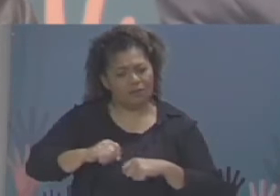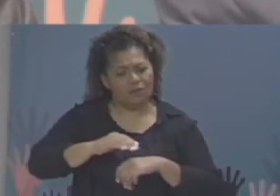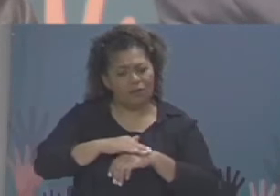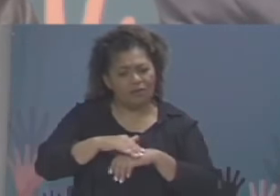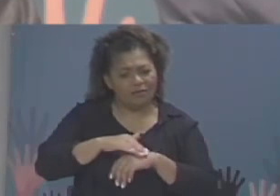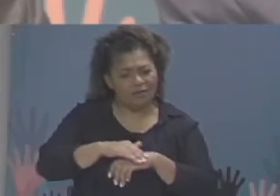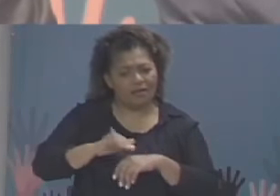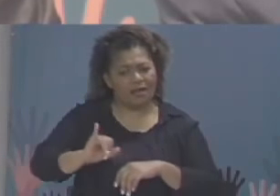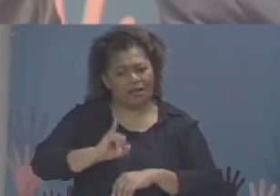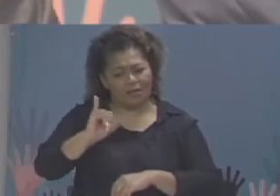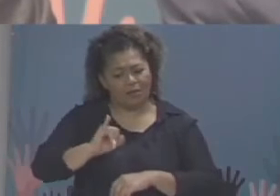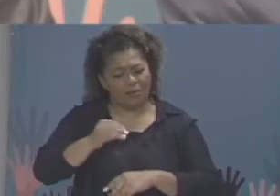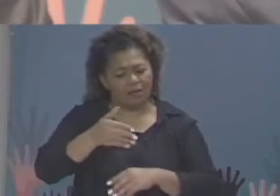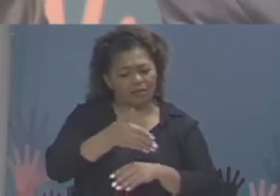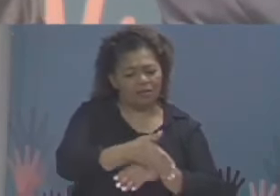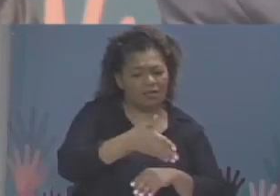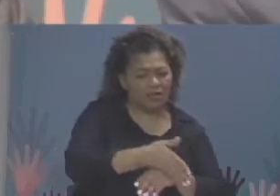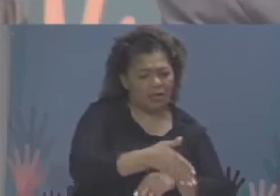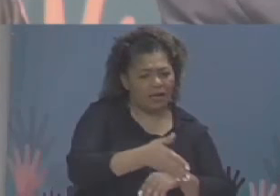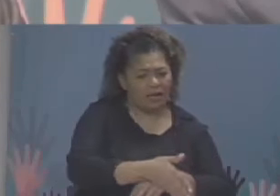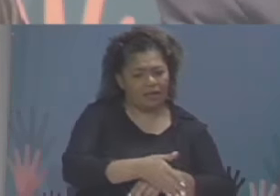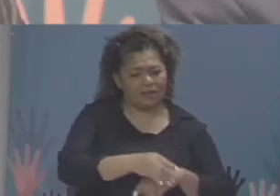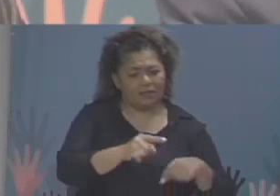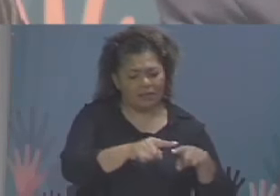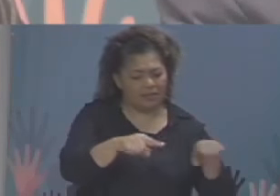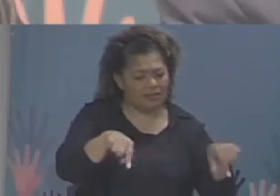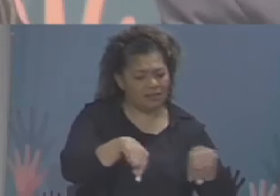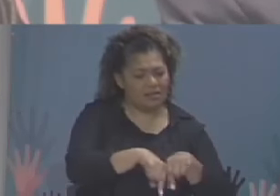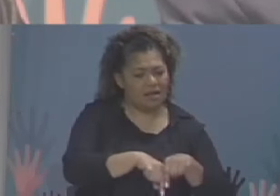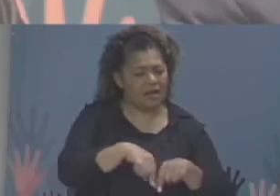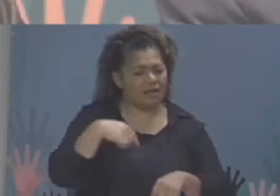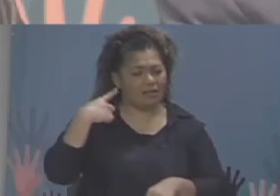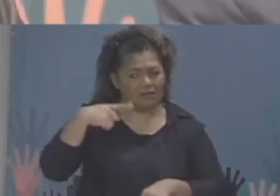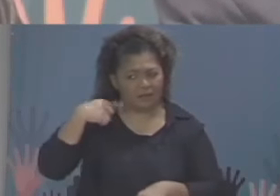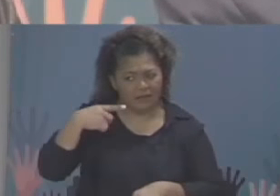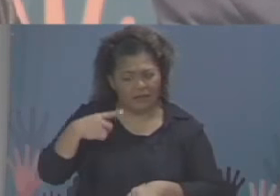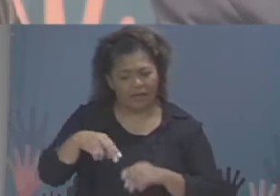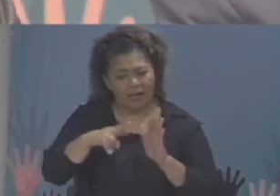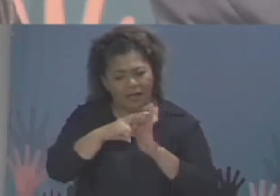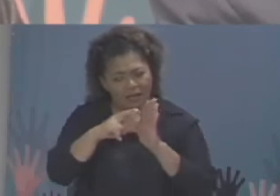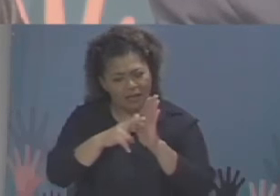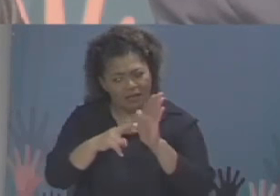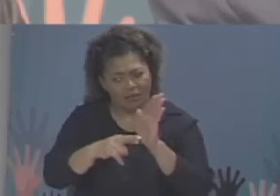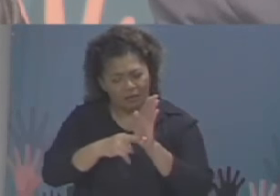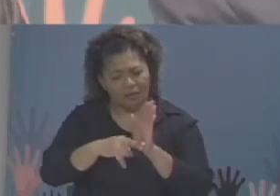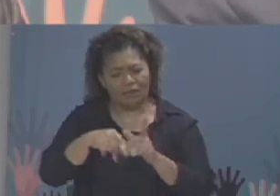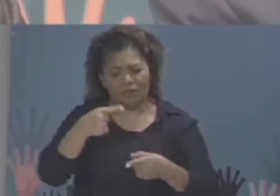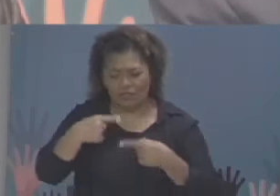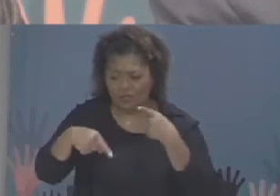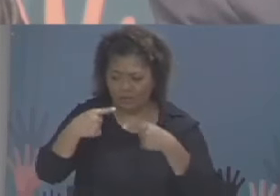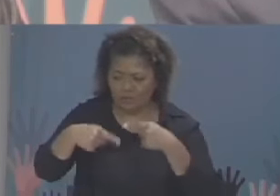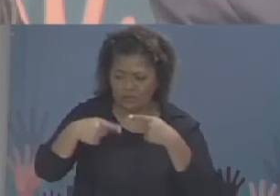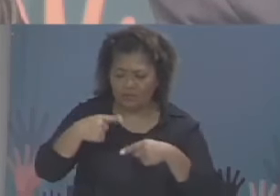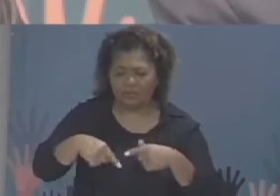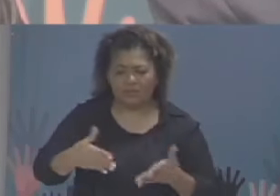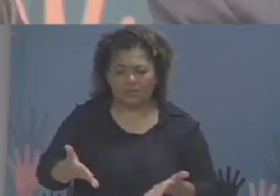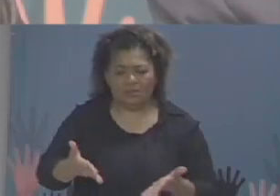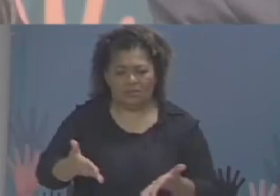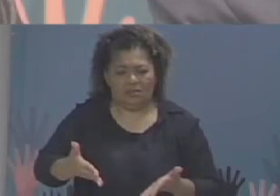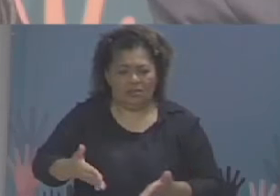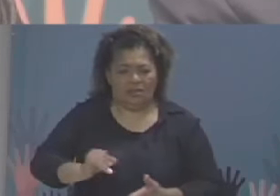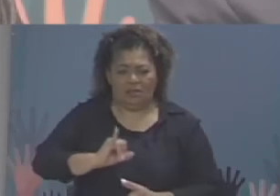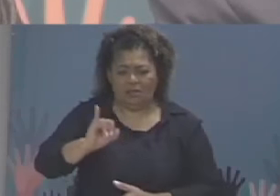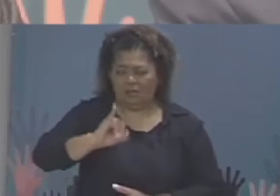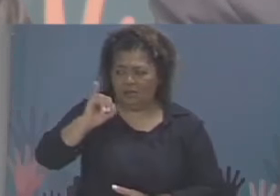ir nos gabinetes, sentar com os relatores, construir com os relatores as pautas necessárias, as articulações necessárias para